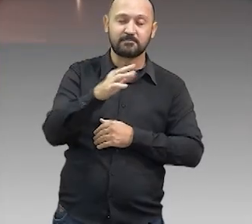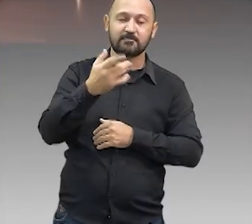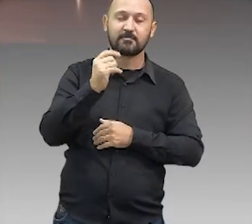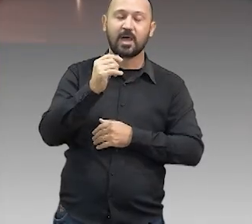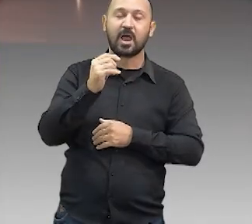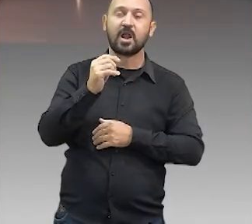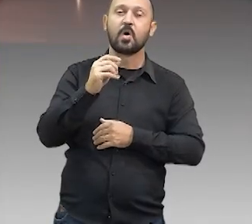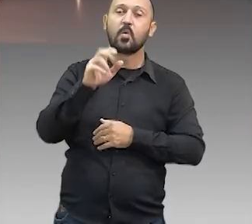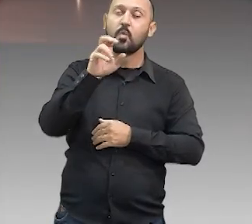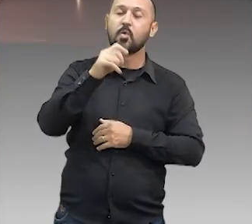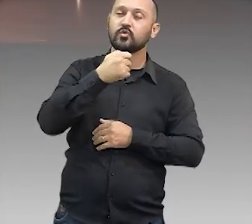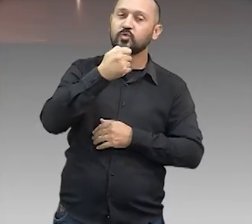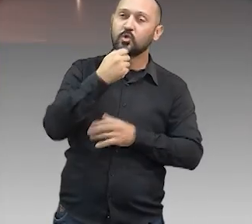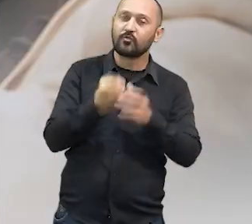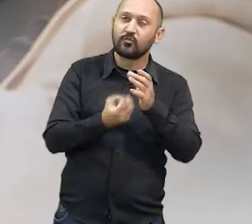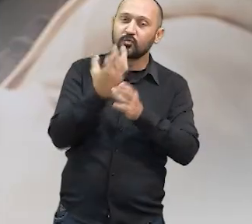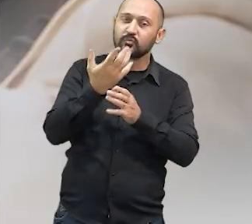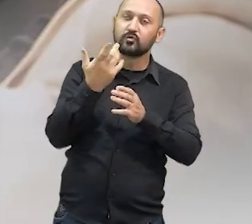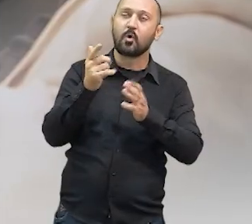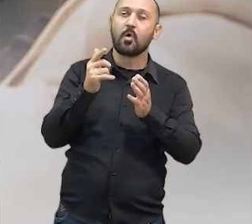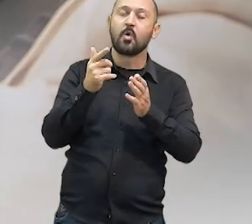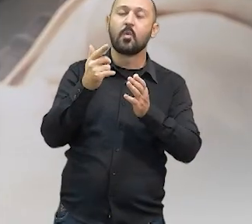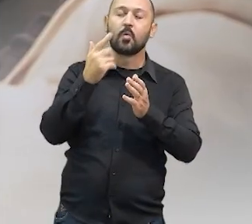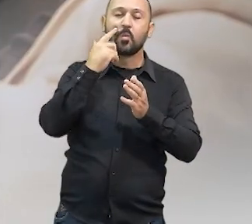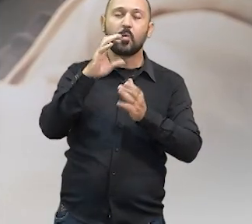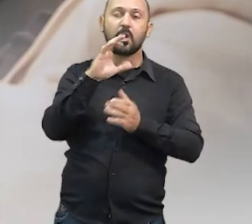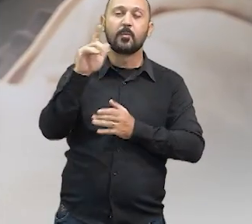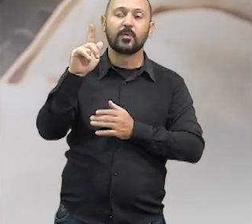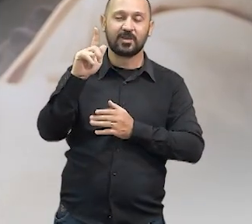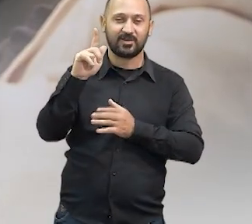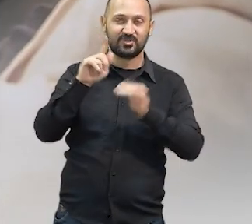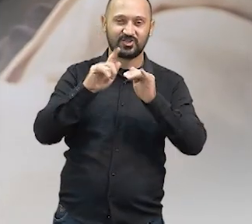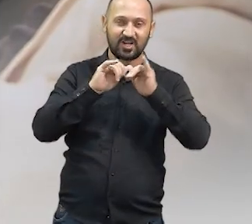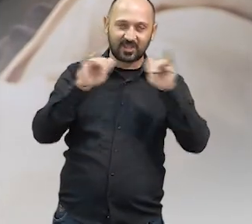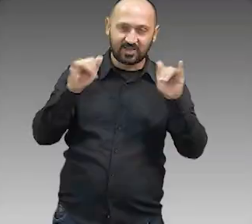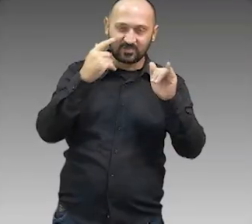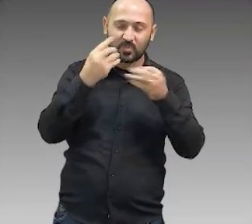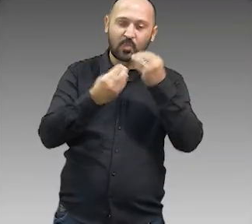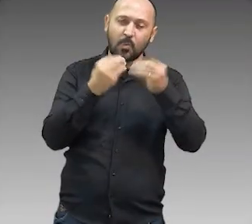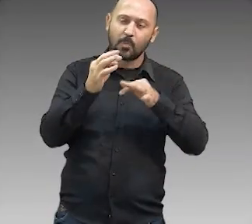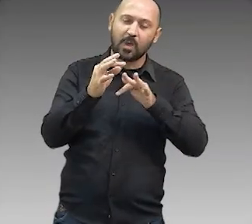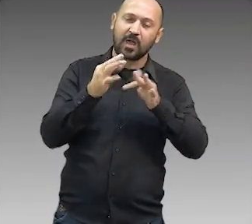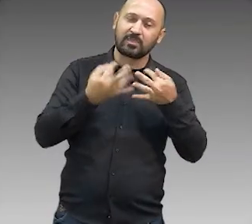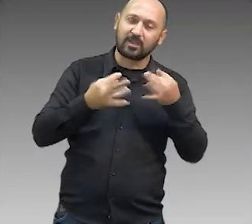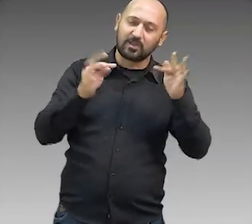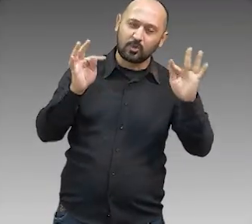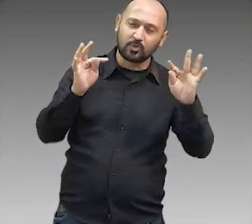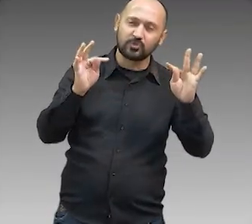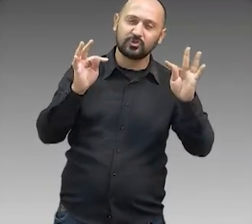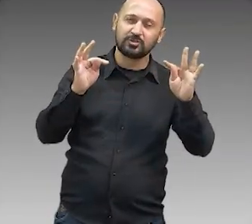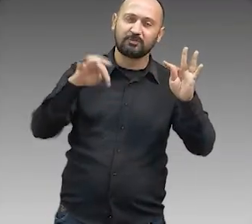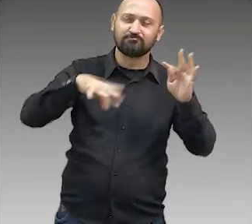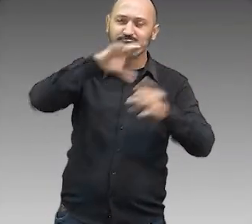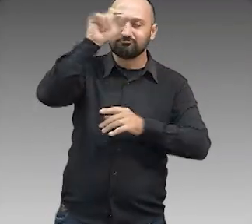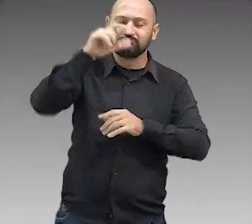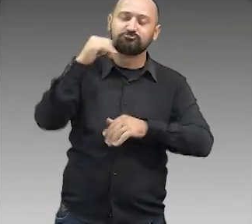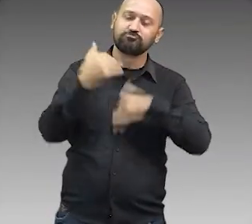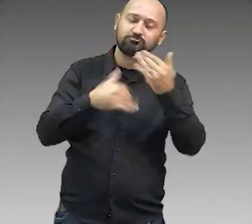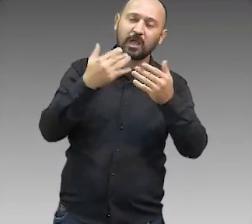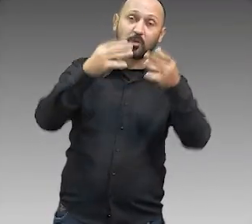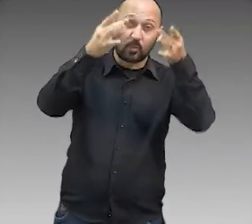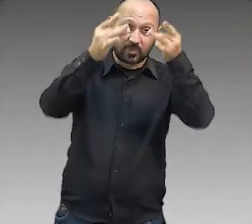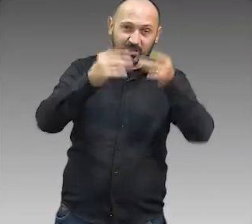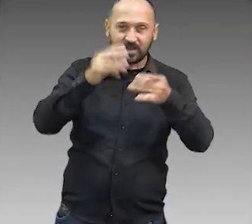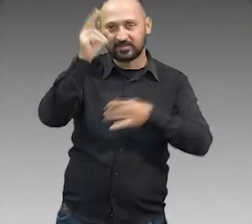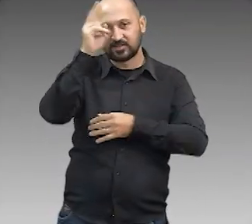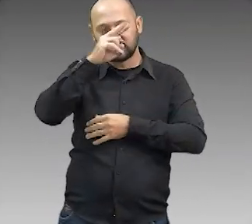fundador e diretor do Campo Grande News. A gente está falando sobre evolução tecnológica na comunicação sul-mato-grossense, mas também trazendo aqui